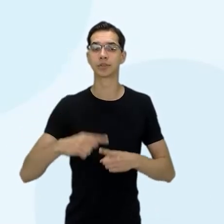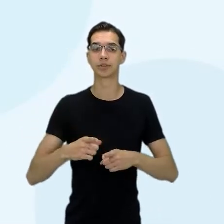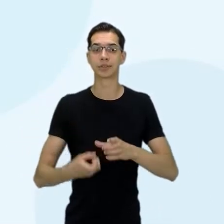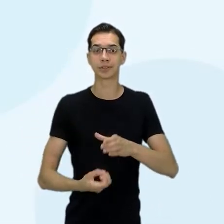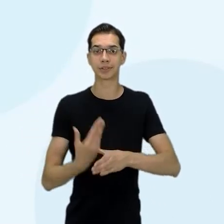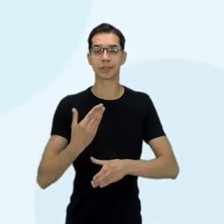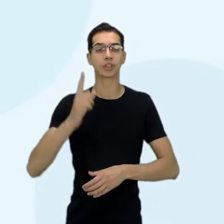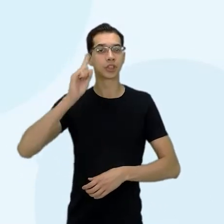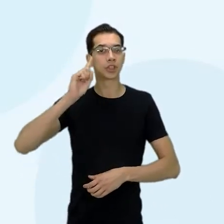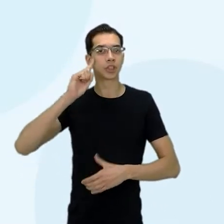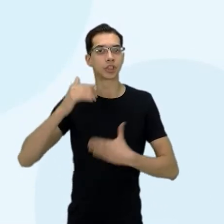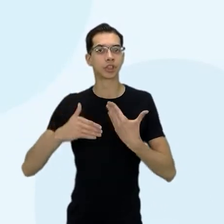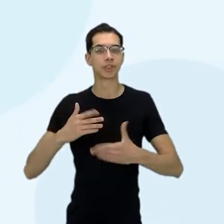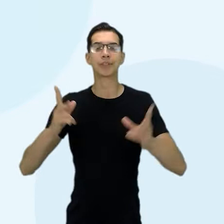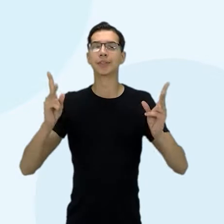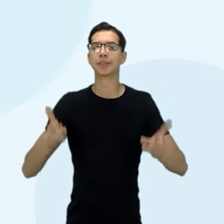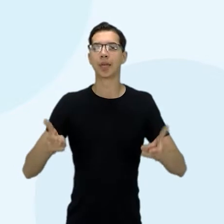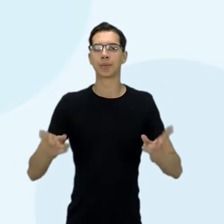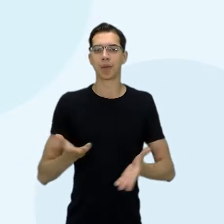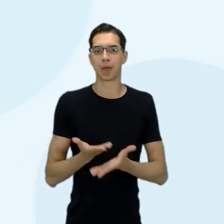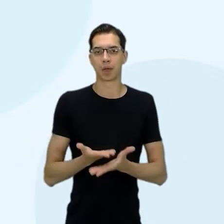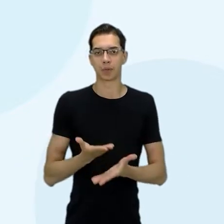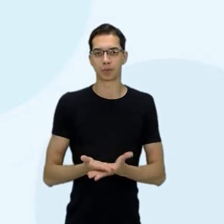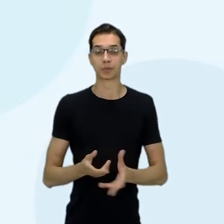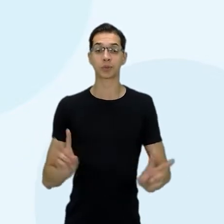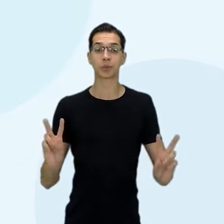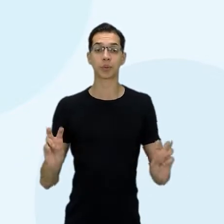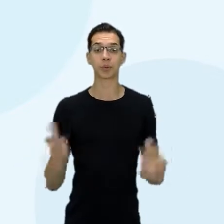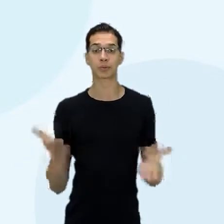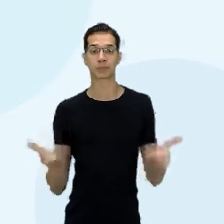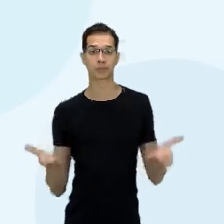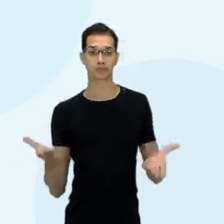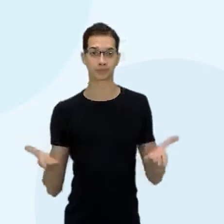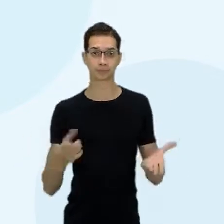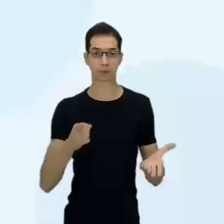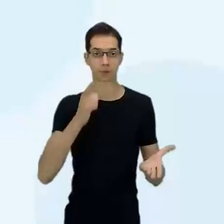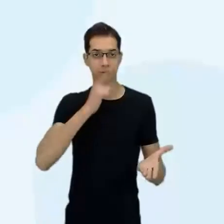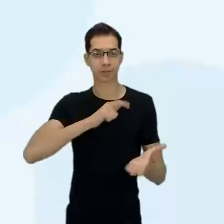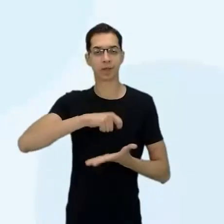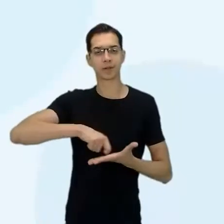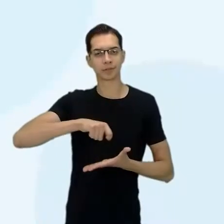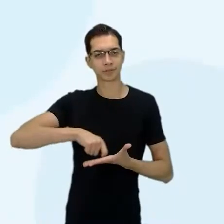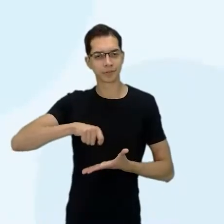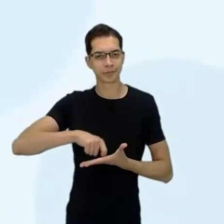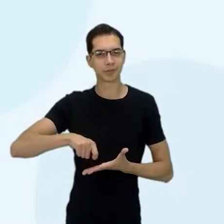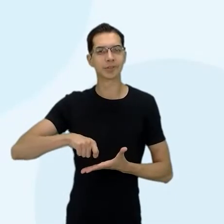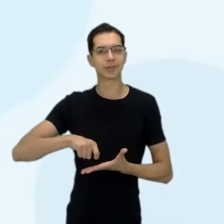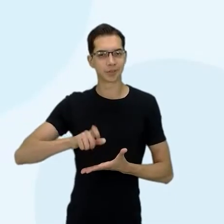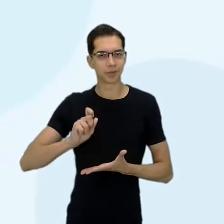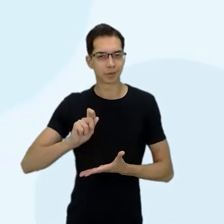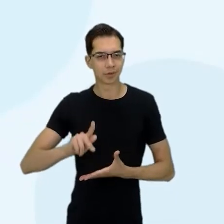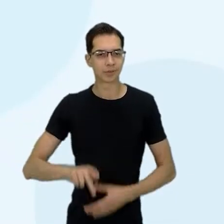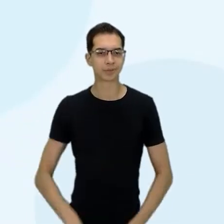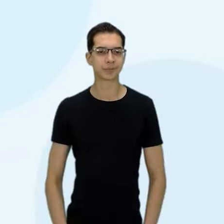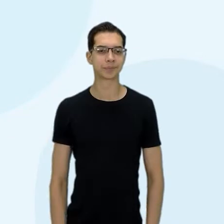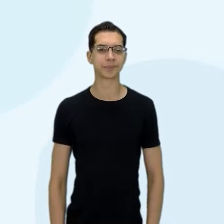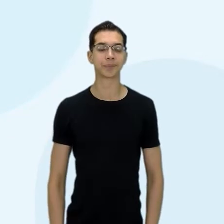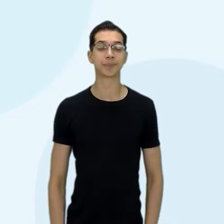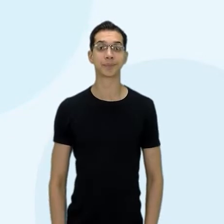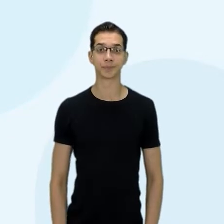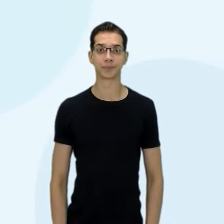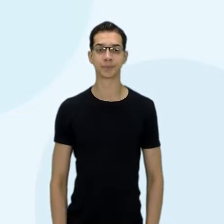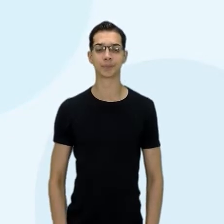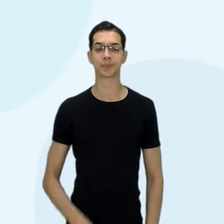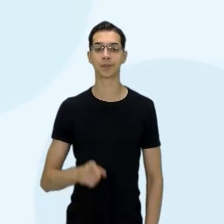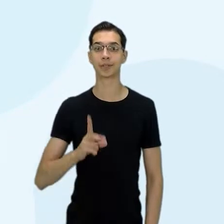rotina de acompanhamento das aulas do componente Dinâmica e Equilíbrio, fazendo anotações em seu diário de bordo, acessando e realizando